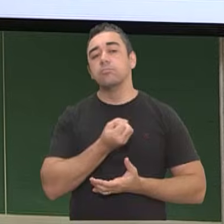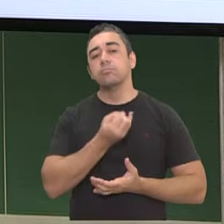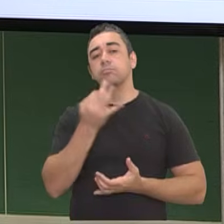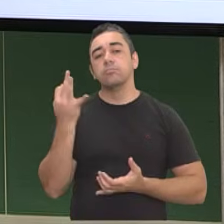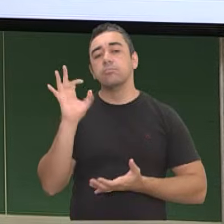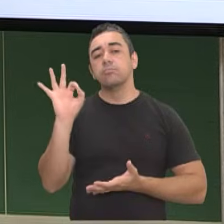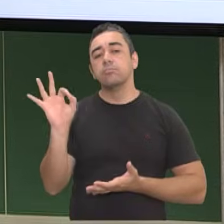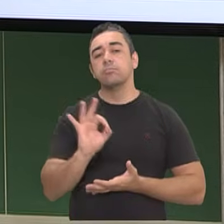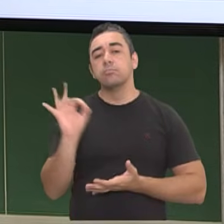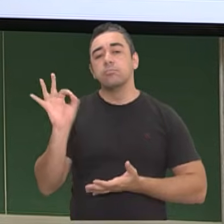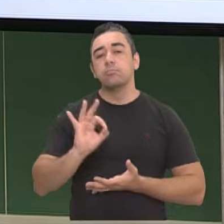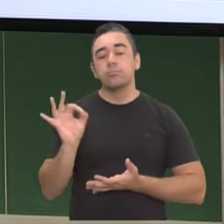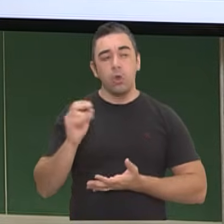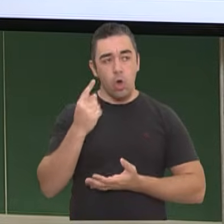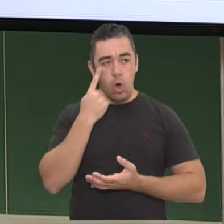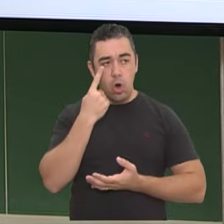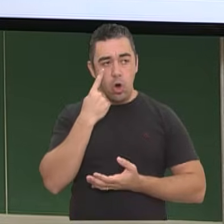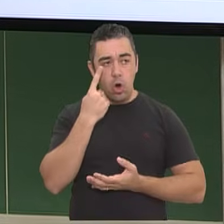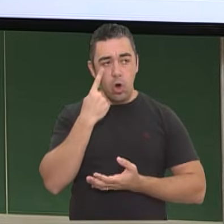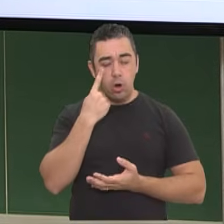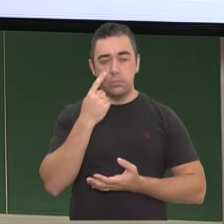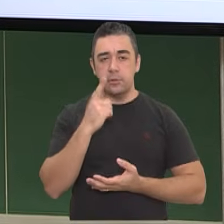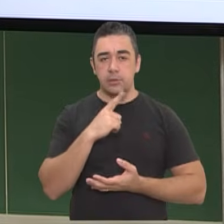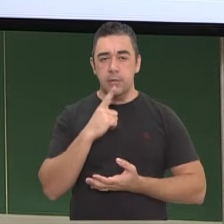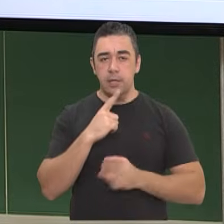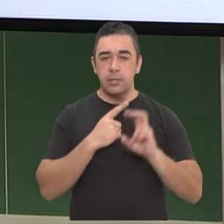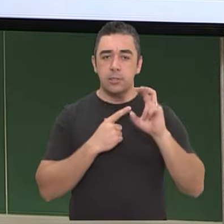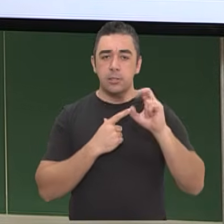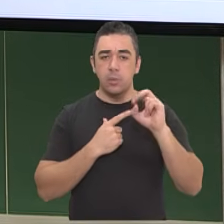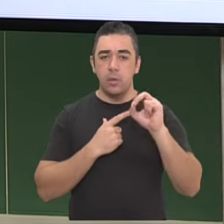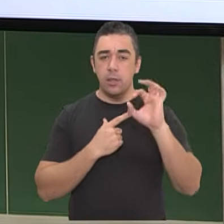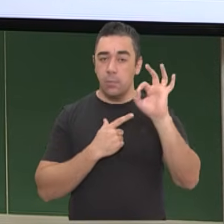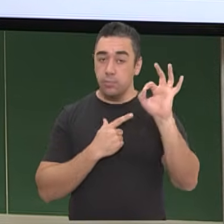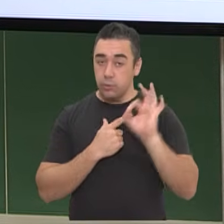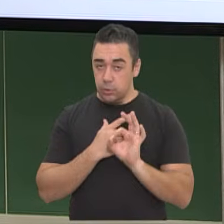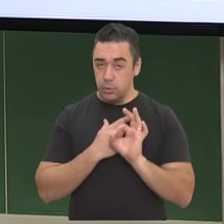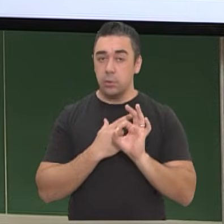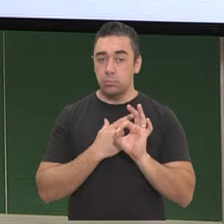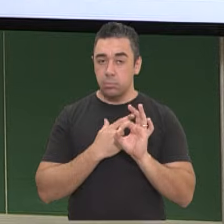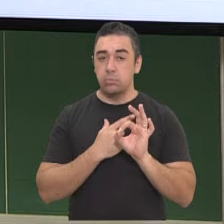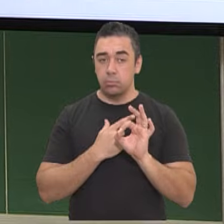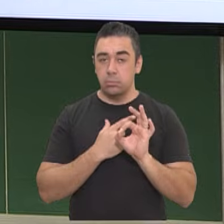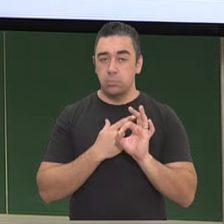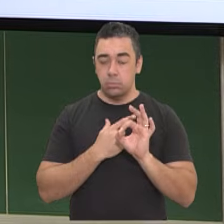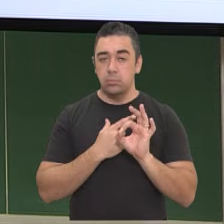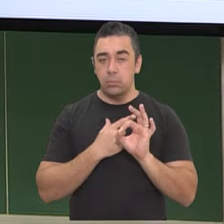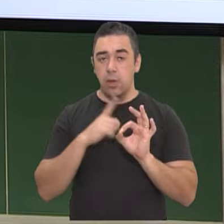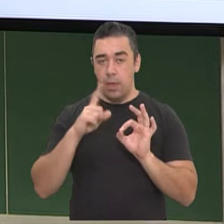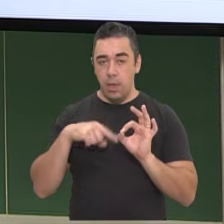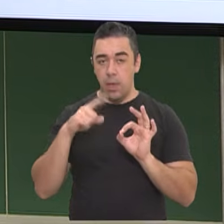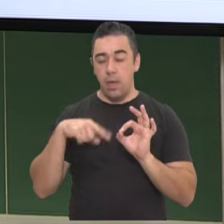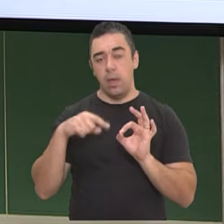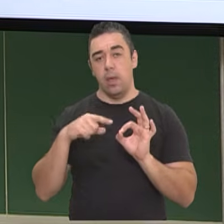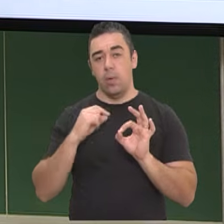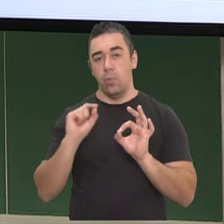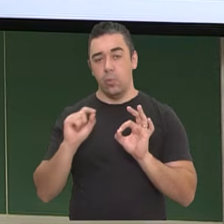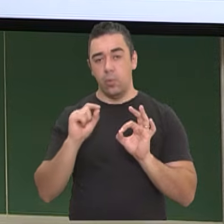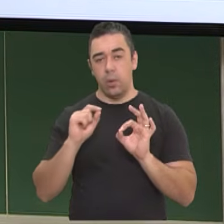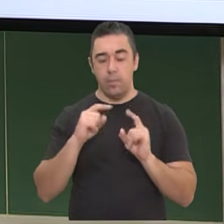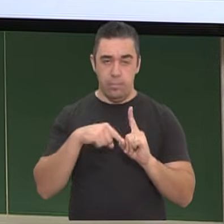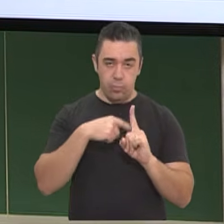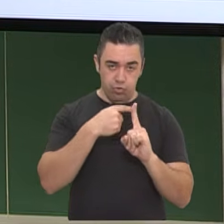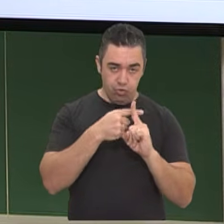Rzinho. Então, ou seja, eu tenho aqui 50% de chance de ser Rzão, Rzinho, que vai